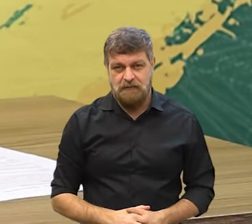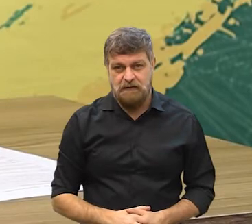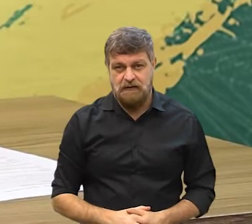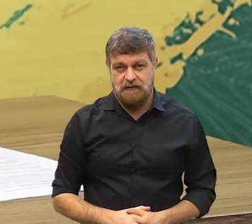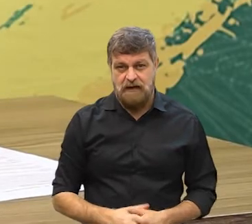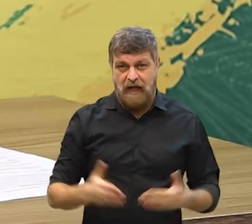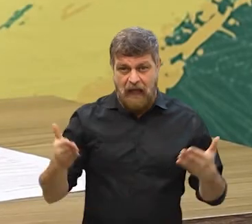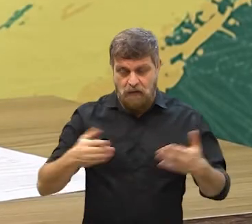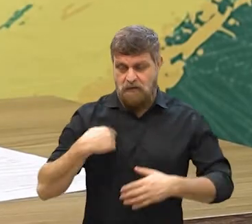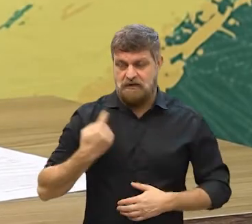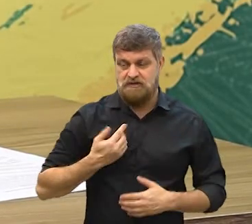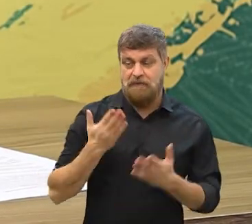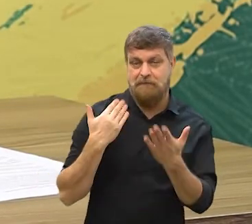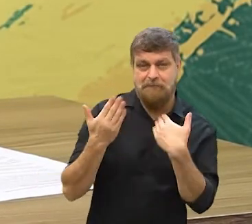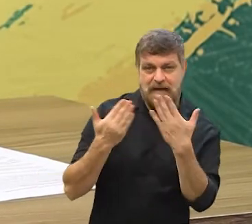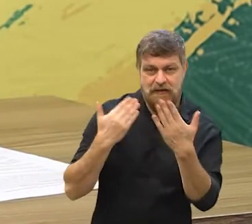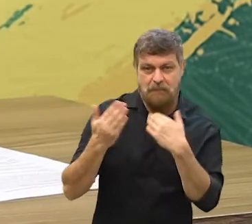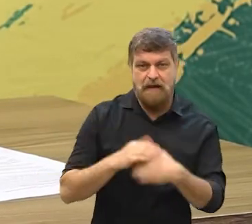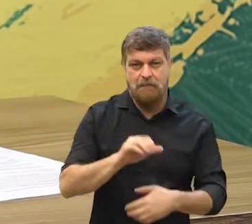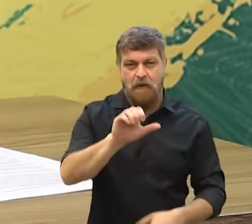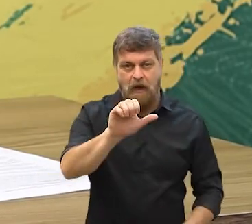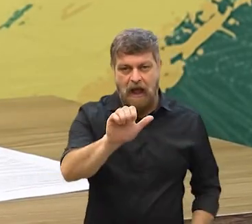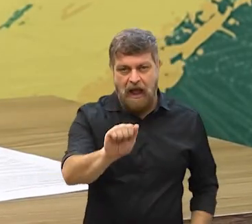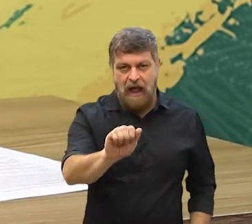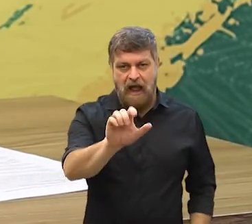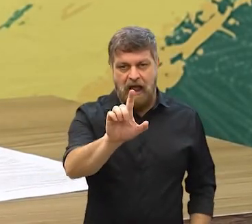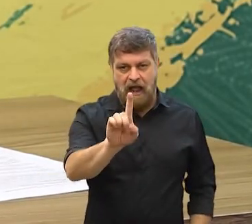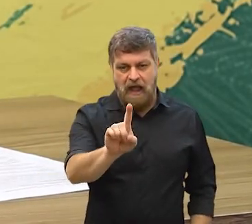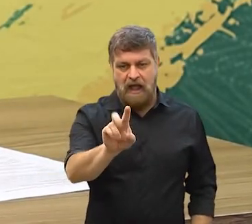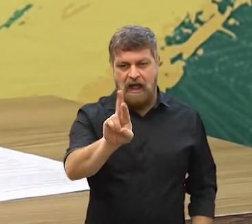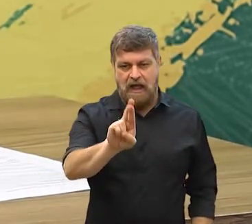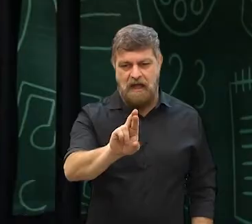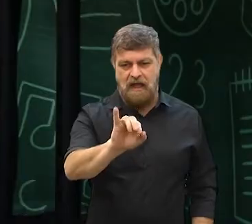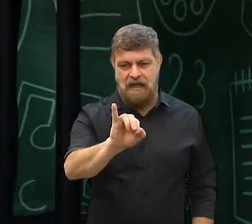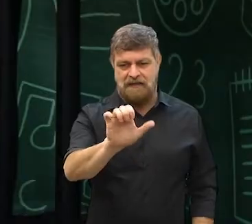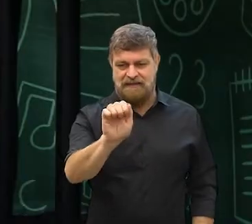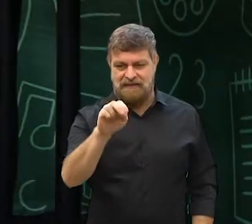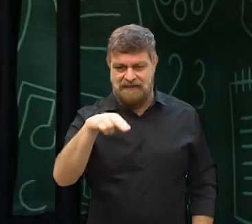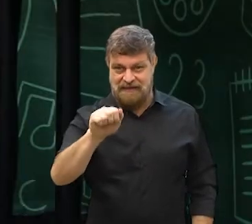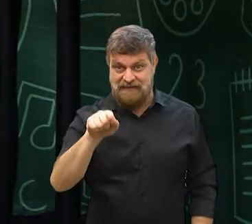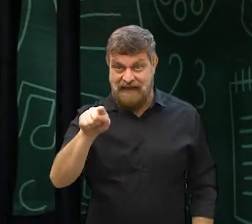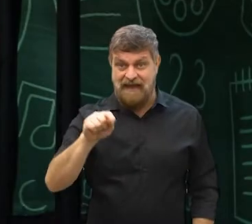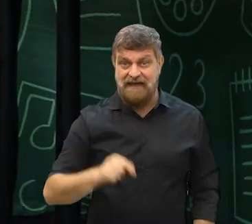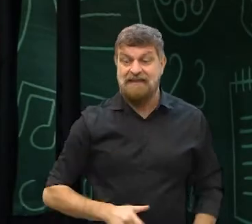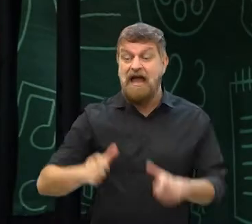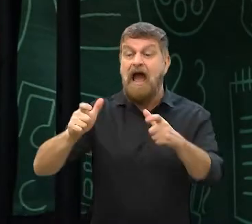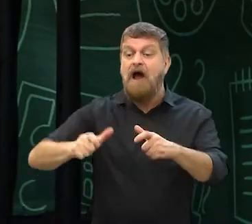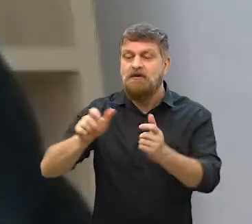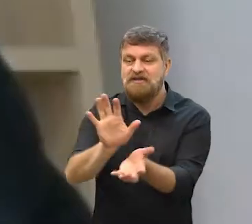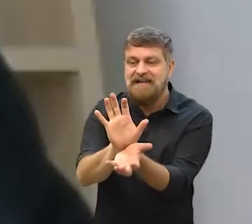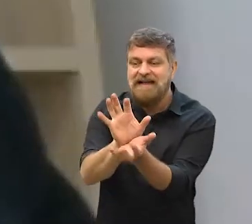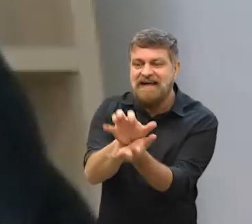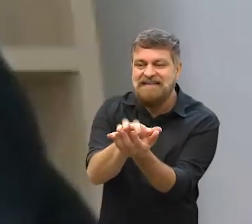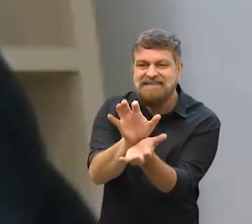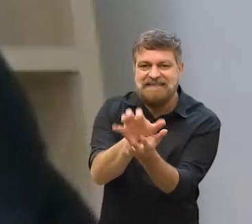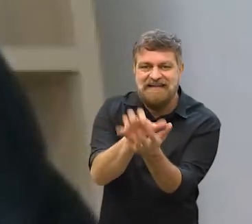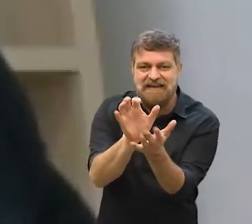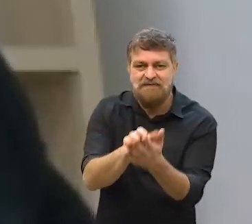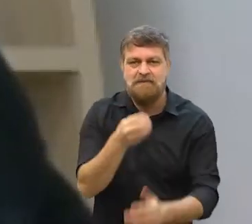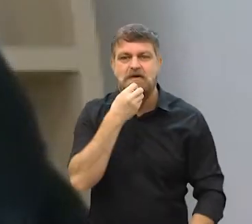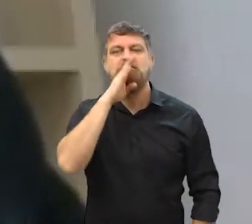Bom, então a gente vai bater um papo com a Adriana, já está aqui com a gente, fala de Recife, é isso, Adriana? Boa tarde. Isso,